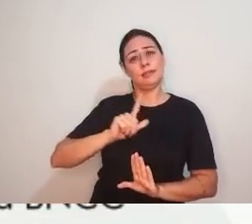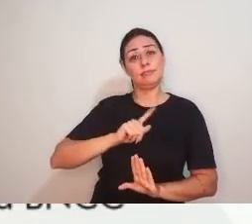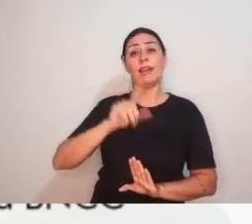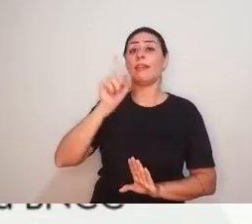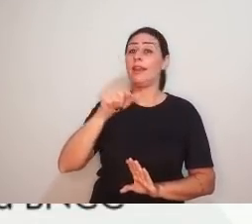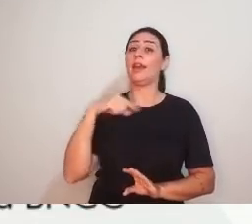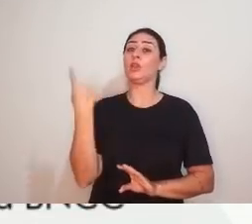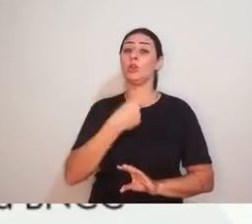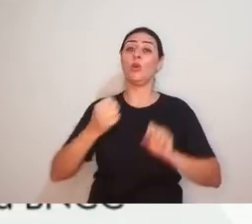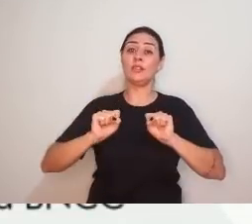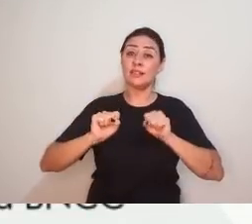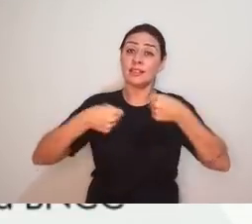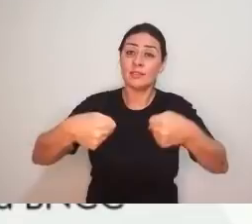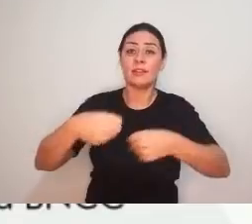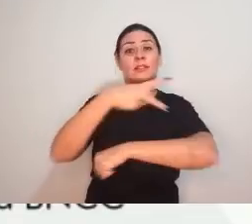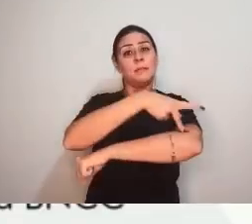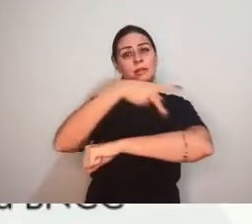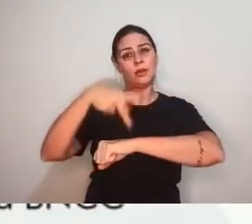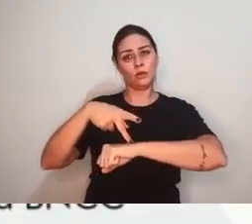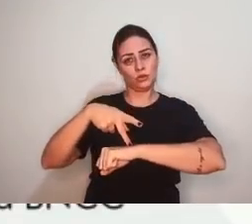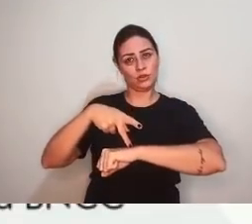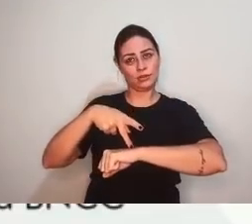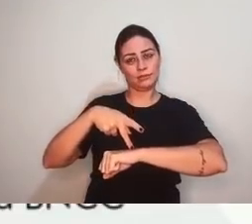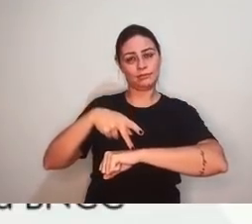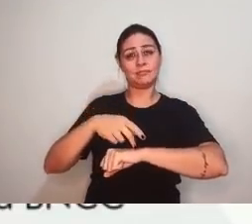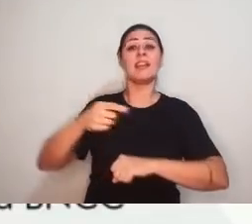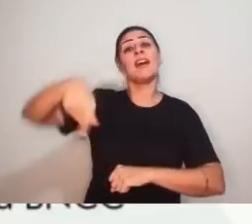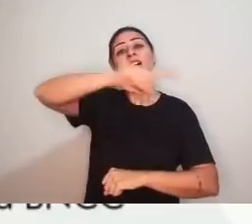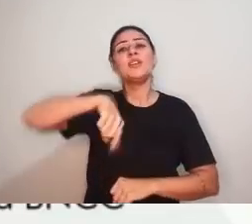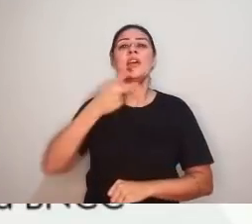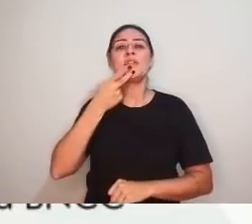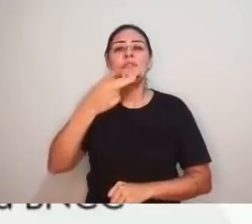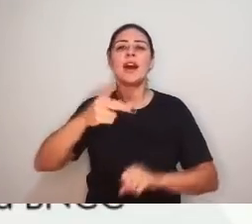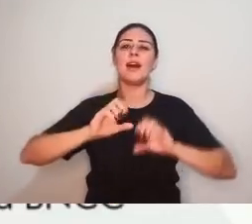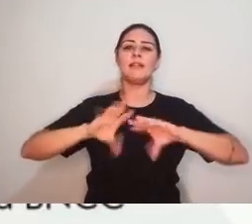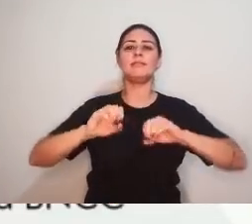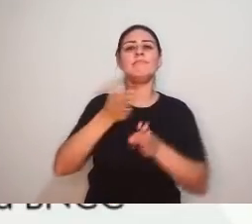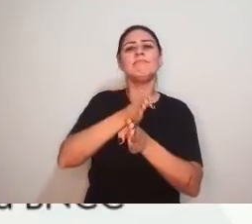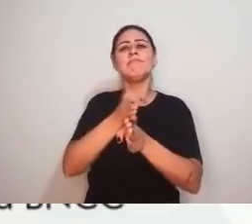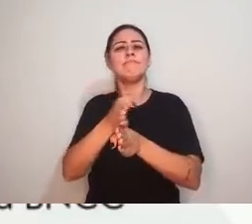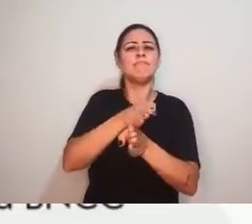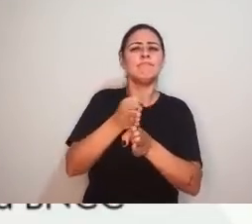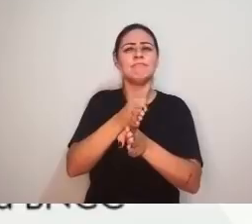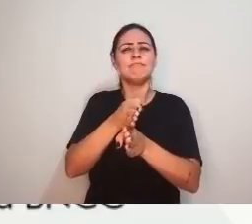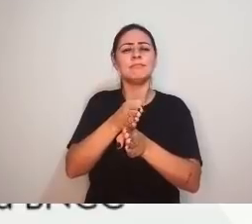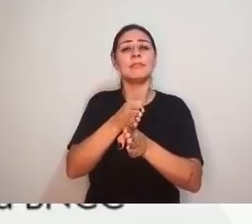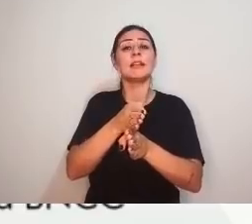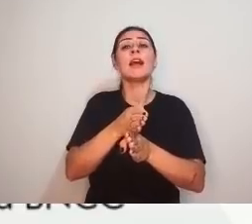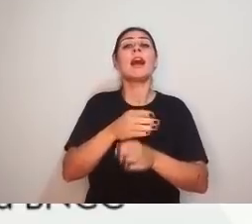estruturante. E essa é a grande defesa dessa pedagogia. E quando a gente fala do ensino híbrido e quer colocar ele na